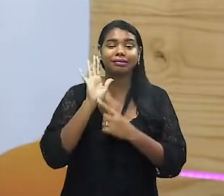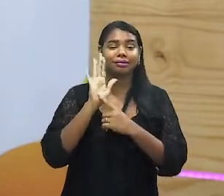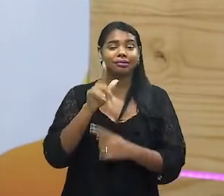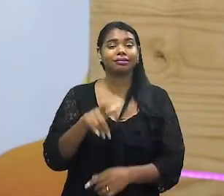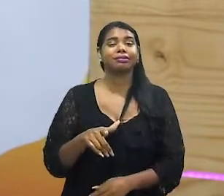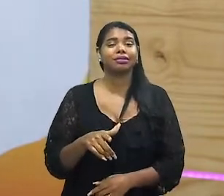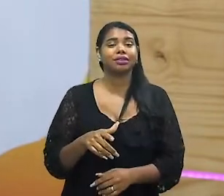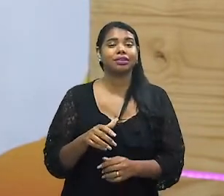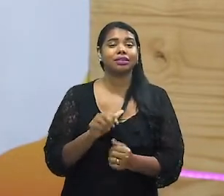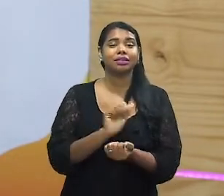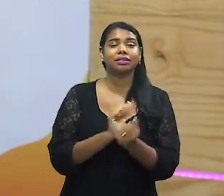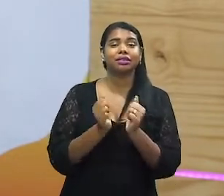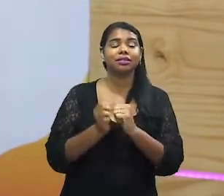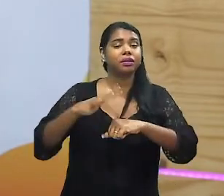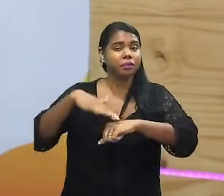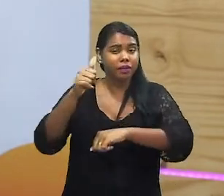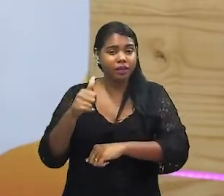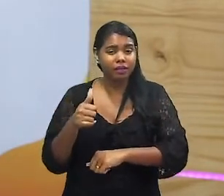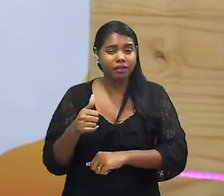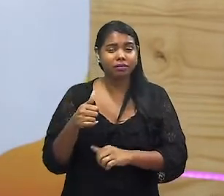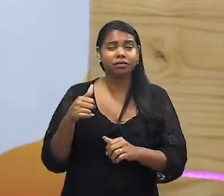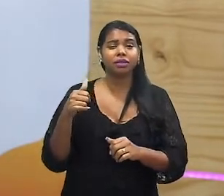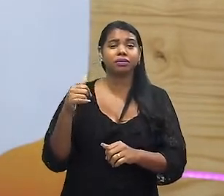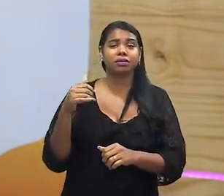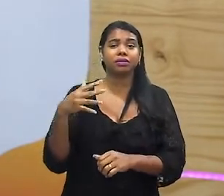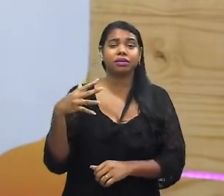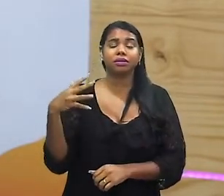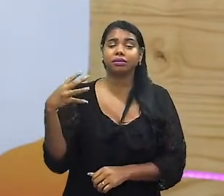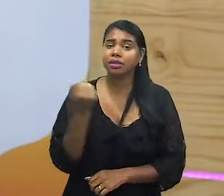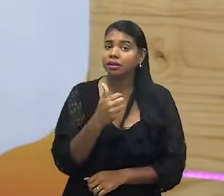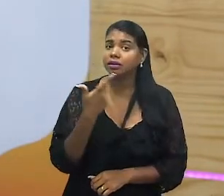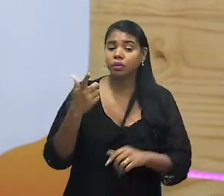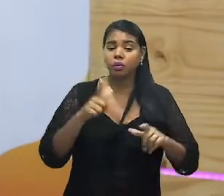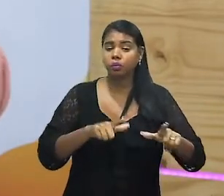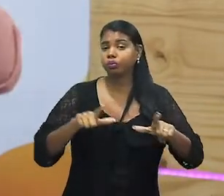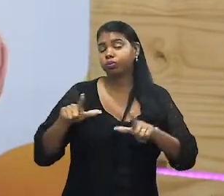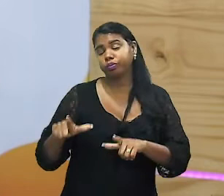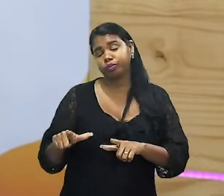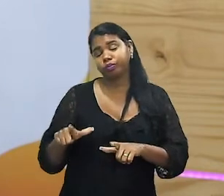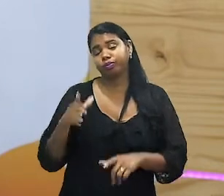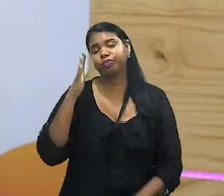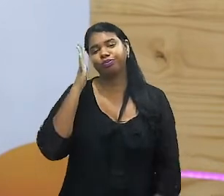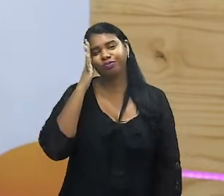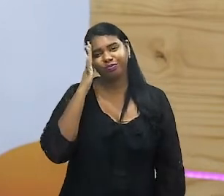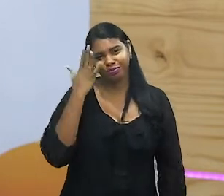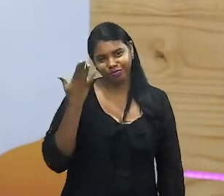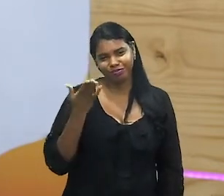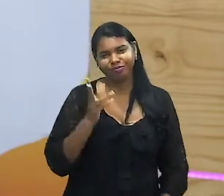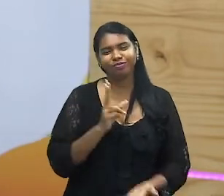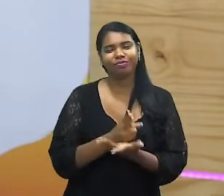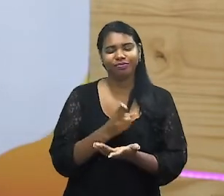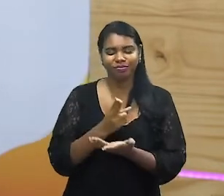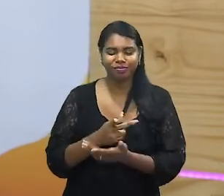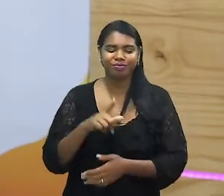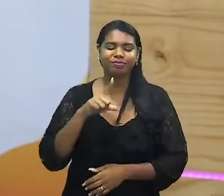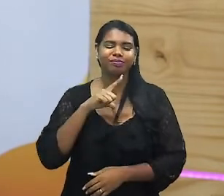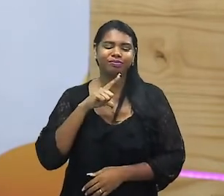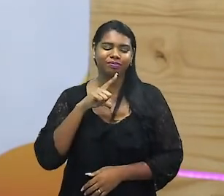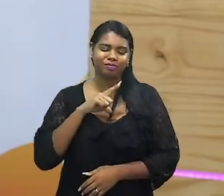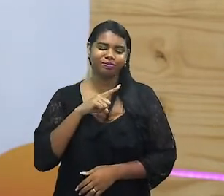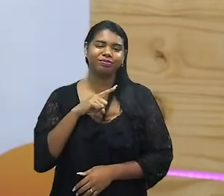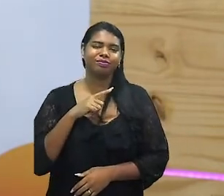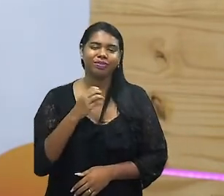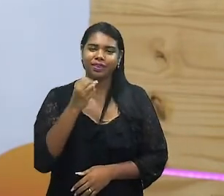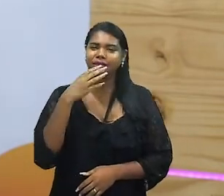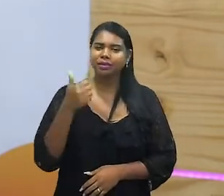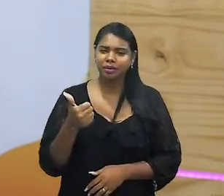estratégia melhor para chegar mais rápido em outro canto, por exemplo. Então, sempre tentem tirar